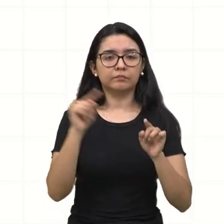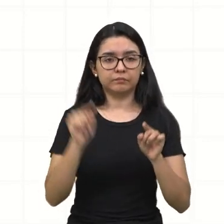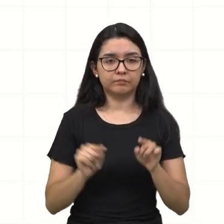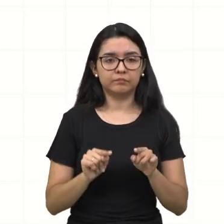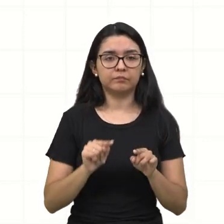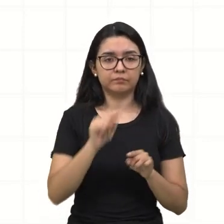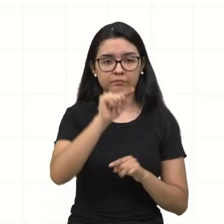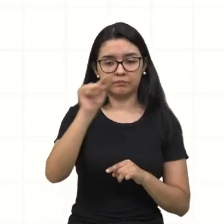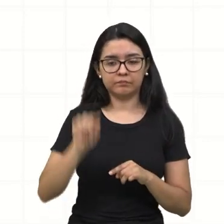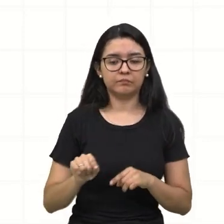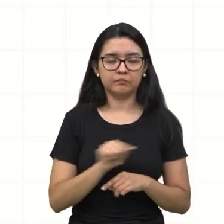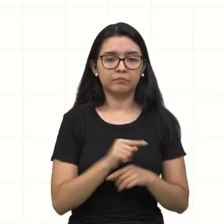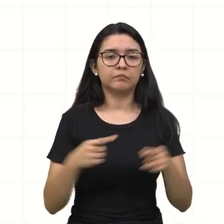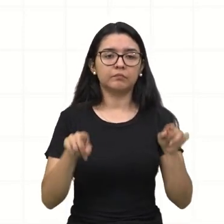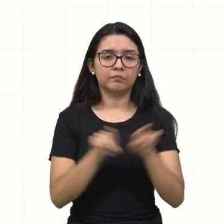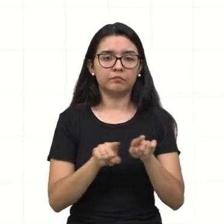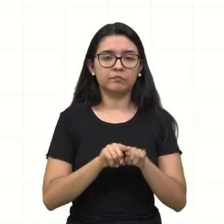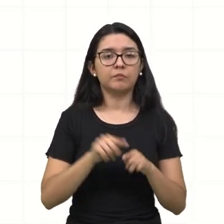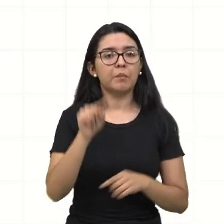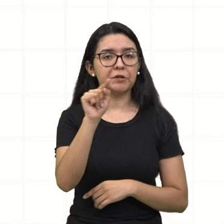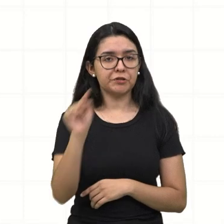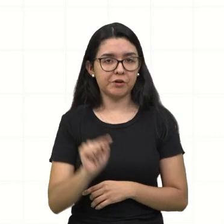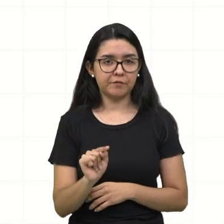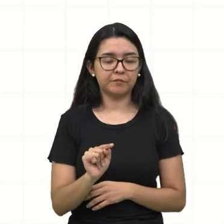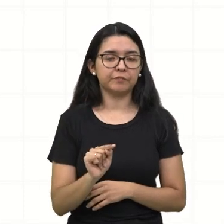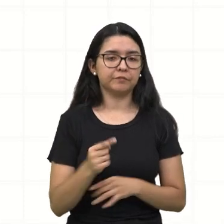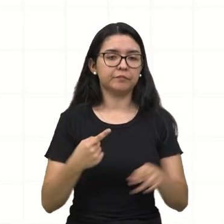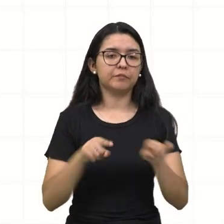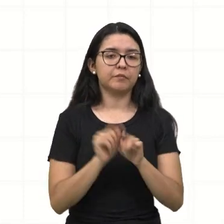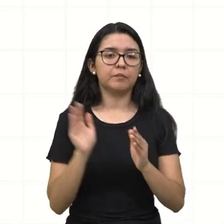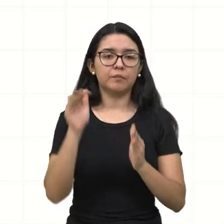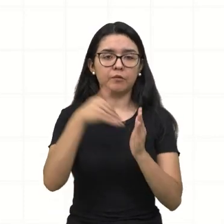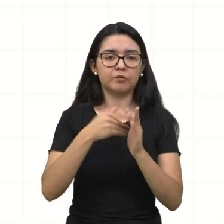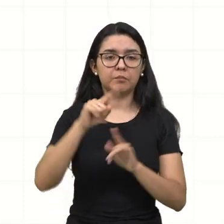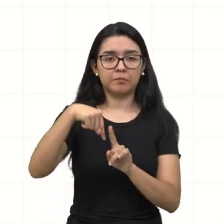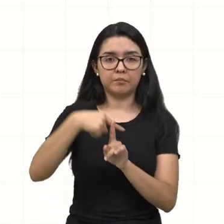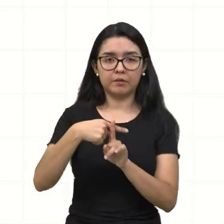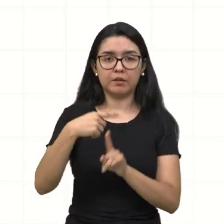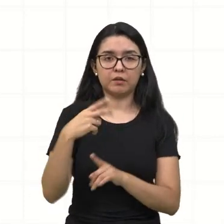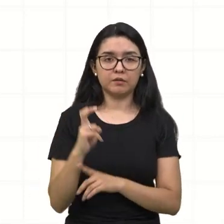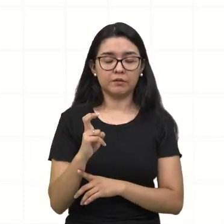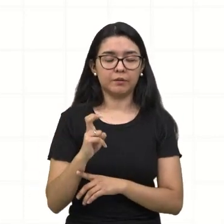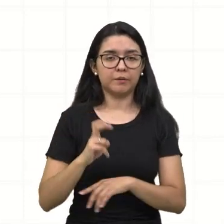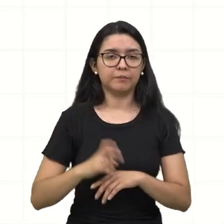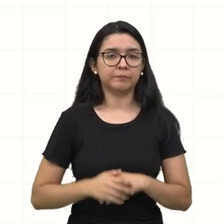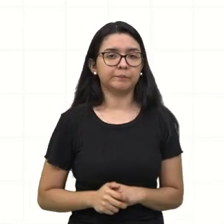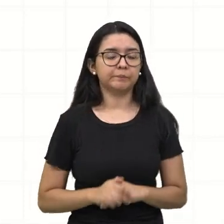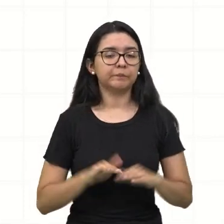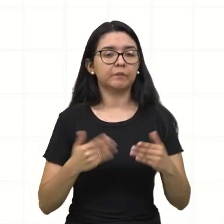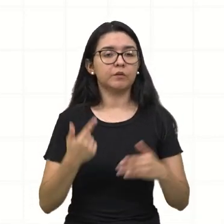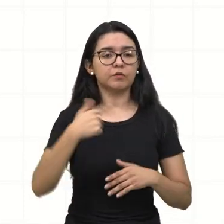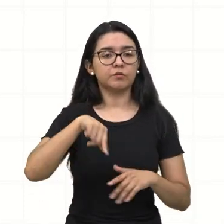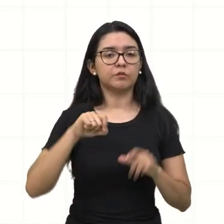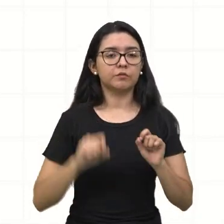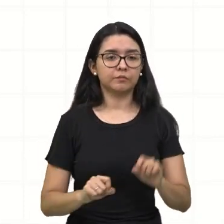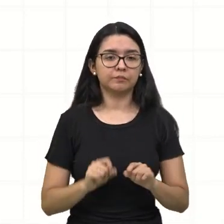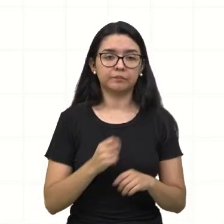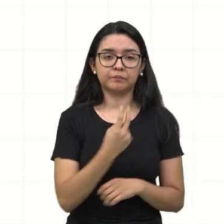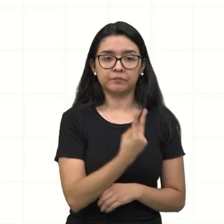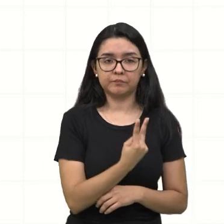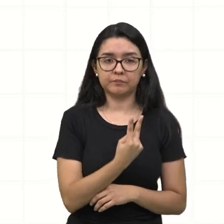dele, o colchete. Em seguida aqui temos a chave e por último aqui o 5. Aí repete-se aqui o